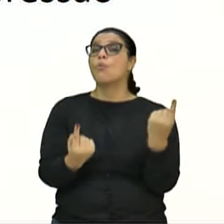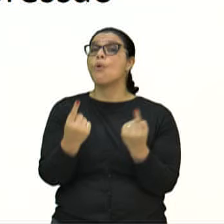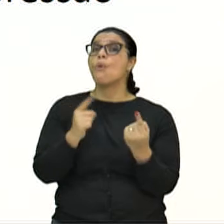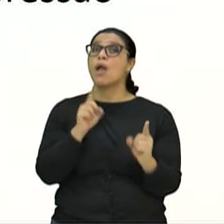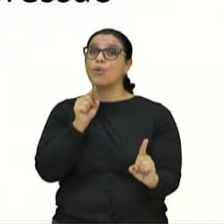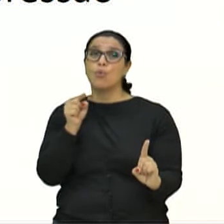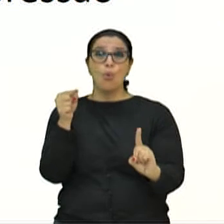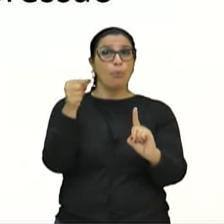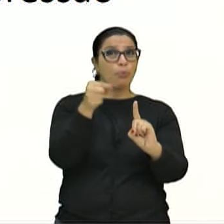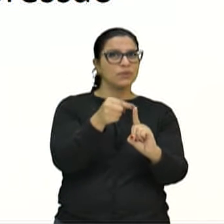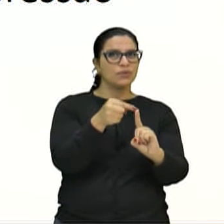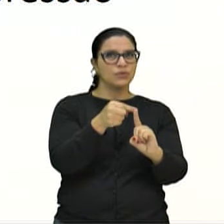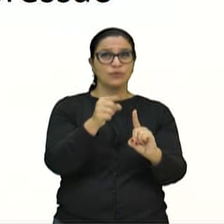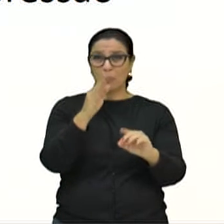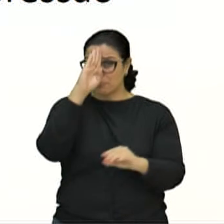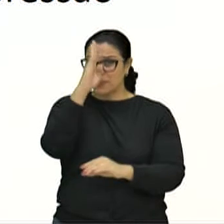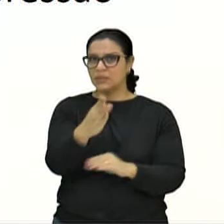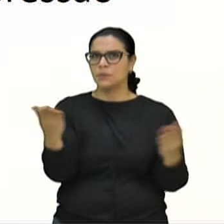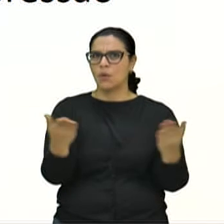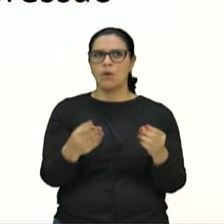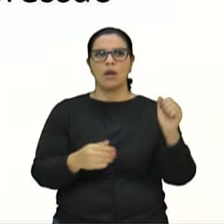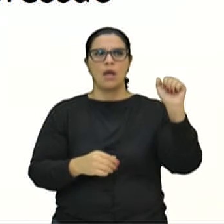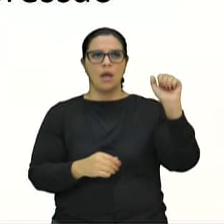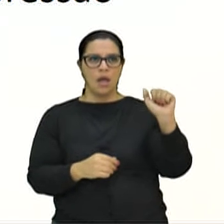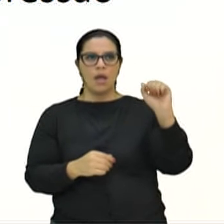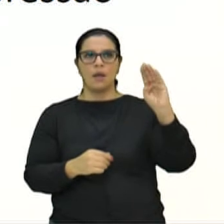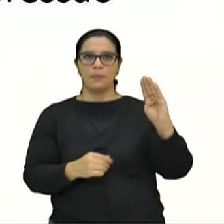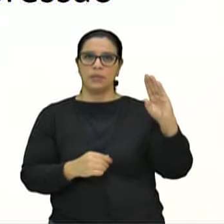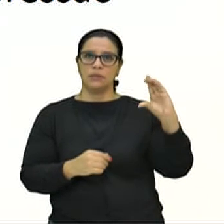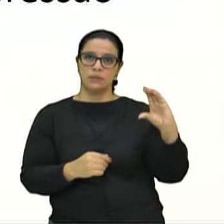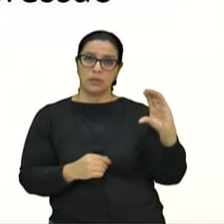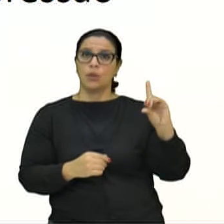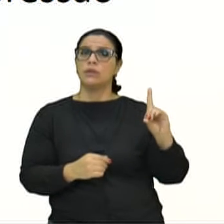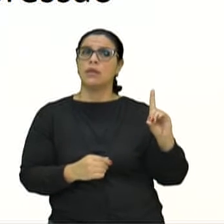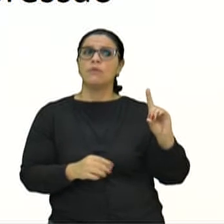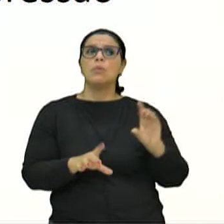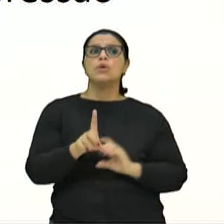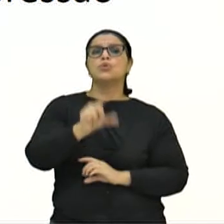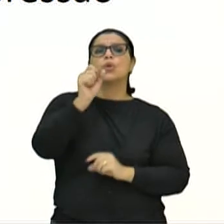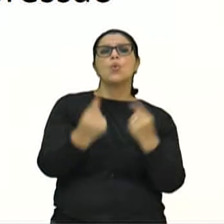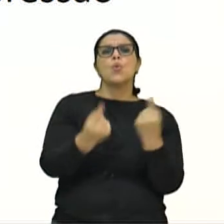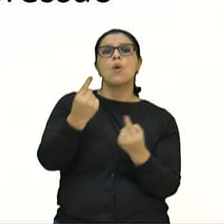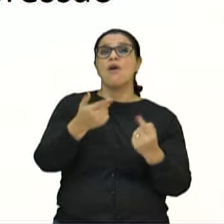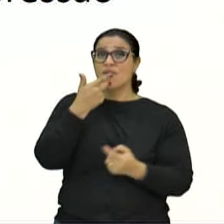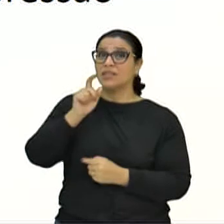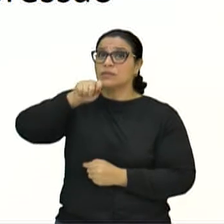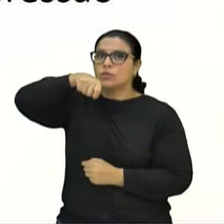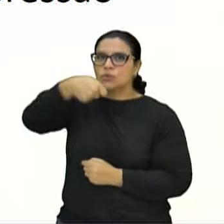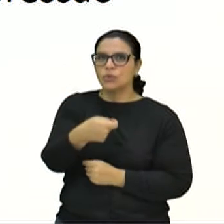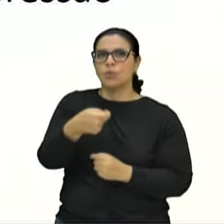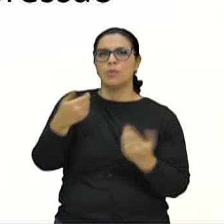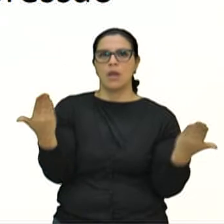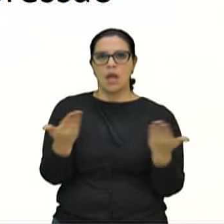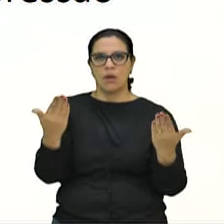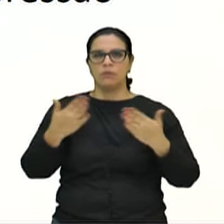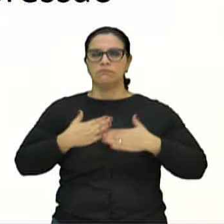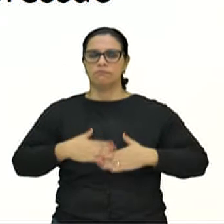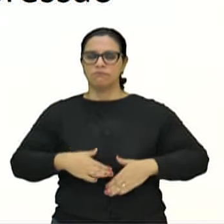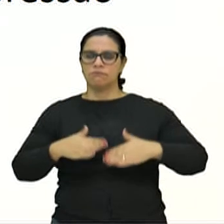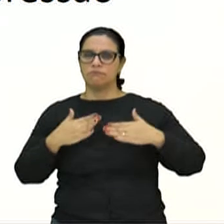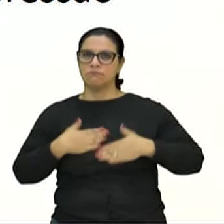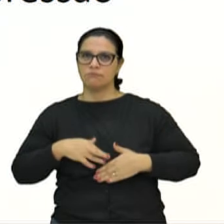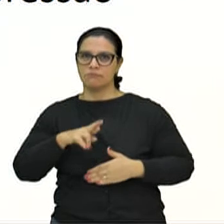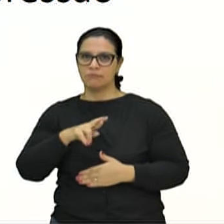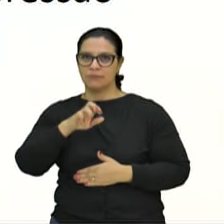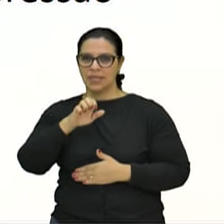objetivo principal, vamos marcar aqui desses objetivos que estão listados, qual é o principal que diz respeito ao relaxamento. Então,